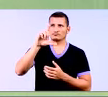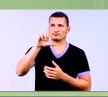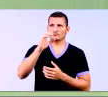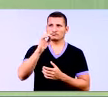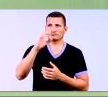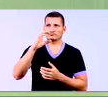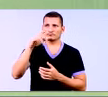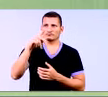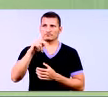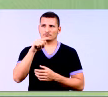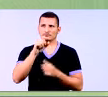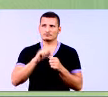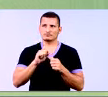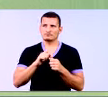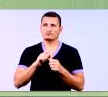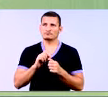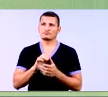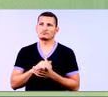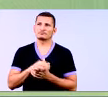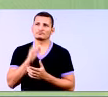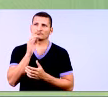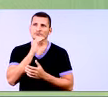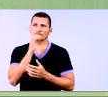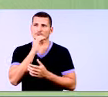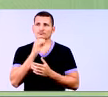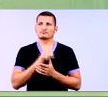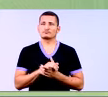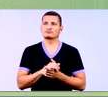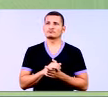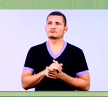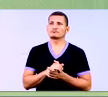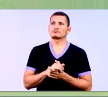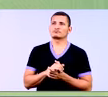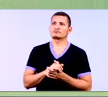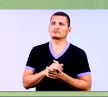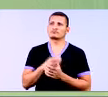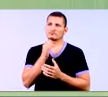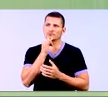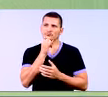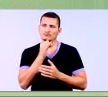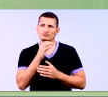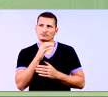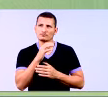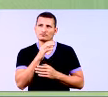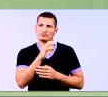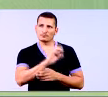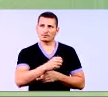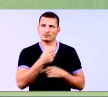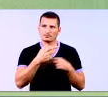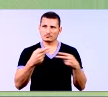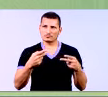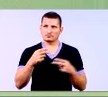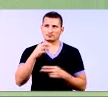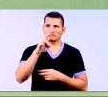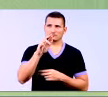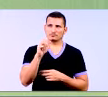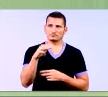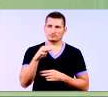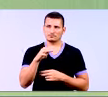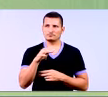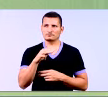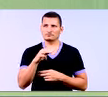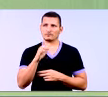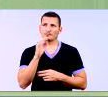todas as contas internas dele nessa velocidade, mas quando ele vai pegar as coisas da memória, devolver para a memória e buscar dados da memória, a velocidade dele é